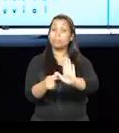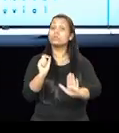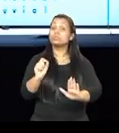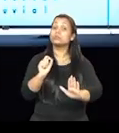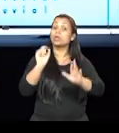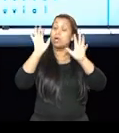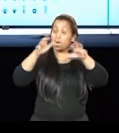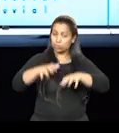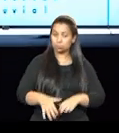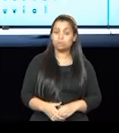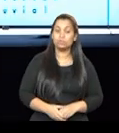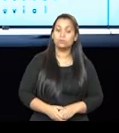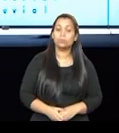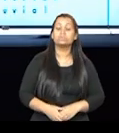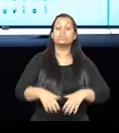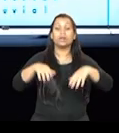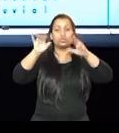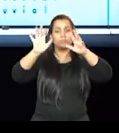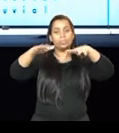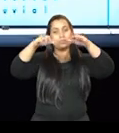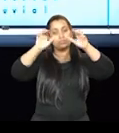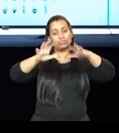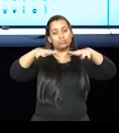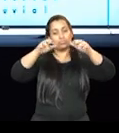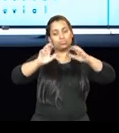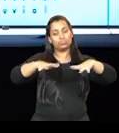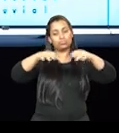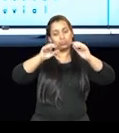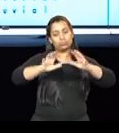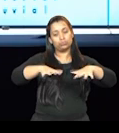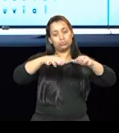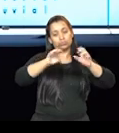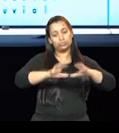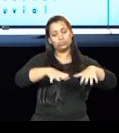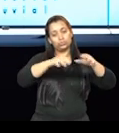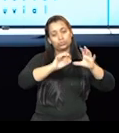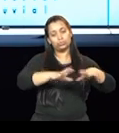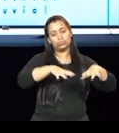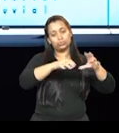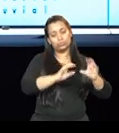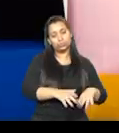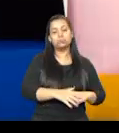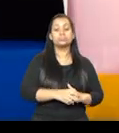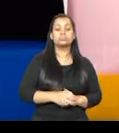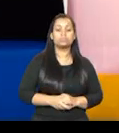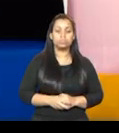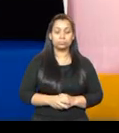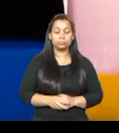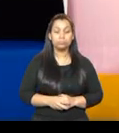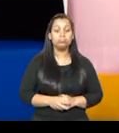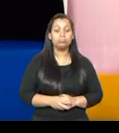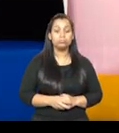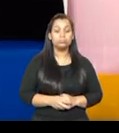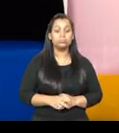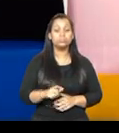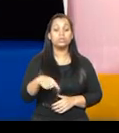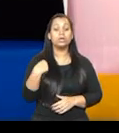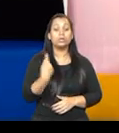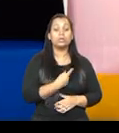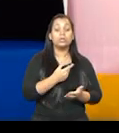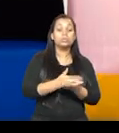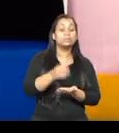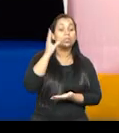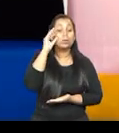chuva. Então, a chuva vai caindo aqui, ó. Pluvial, pluvial, pluvial. E, de repente, nós começamos